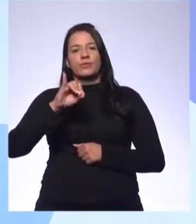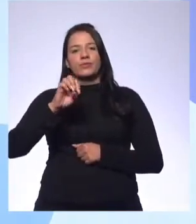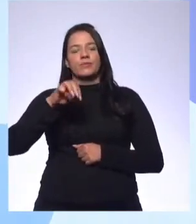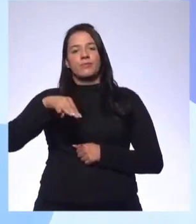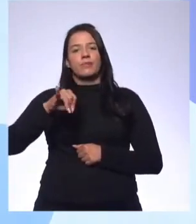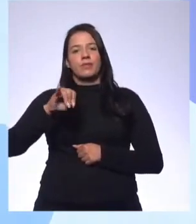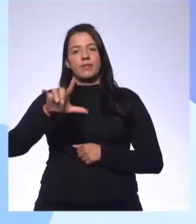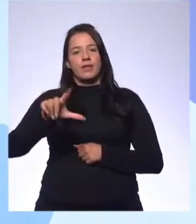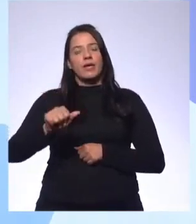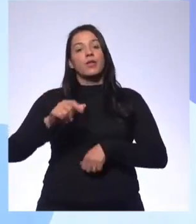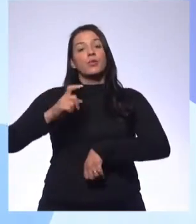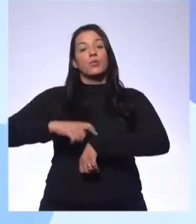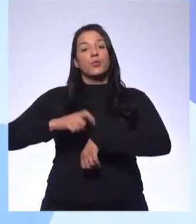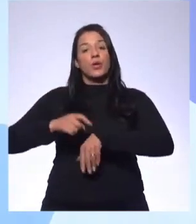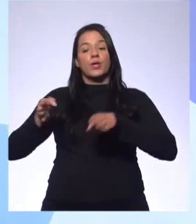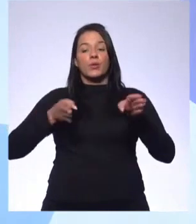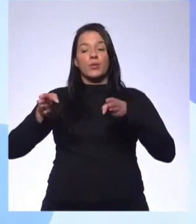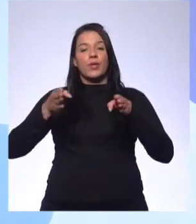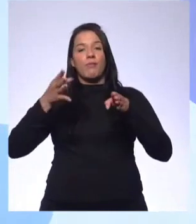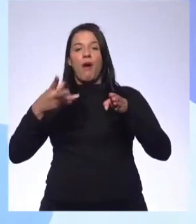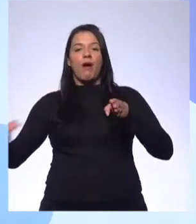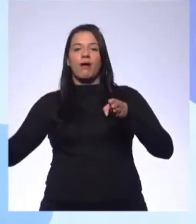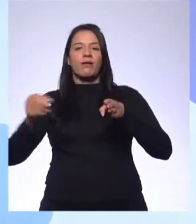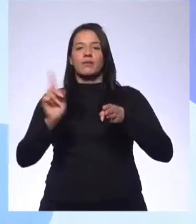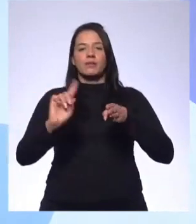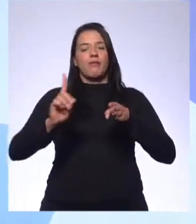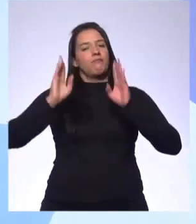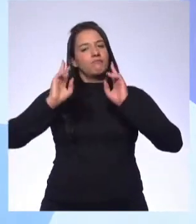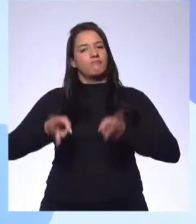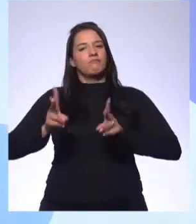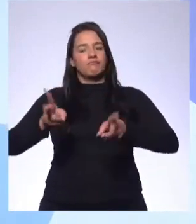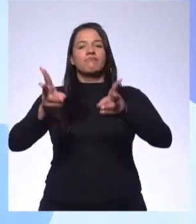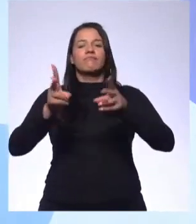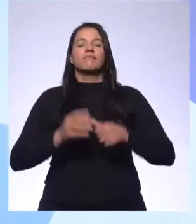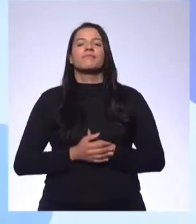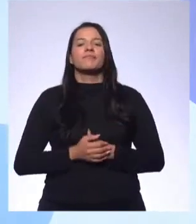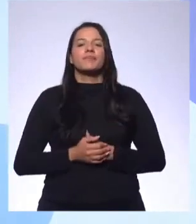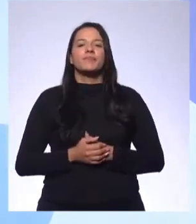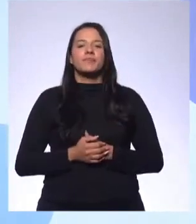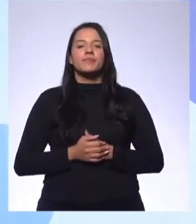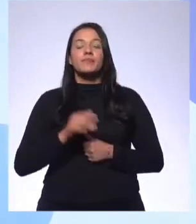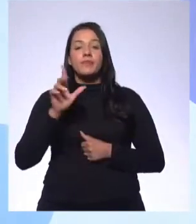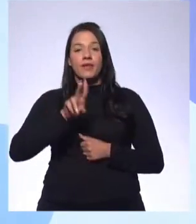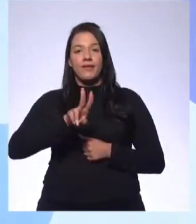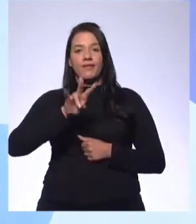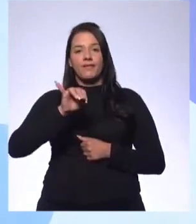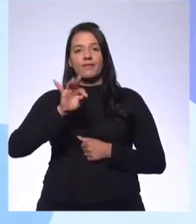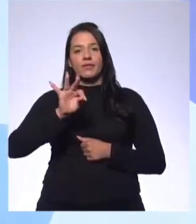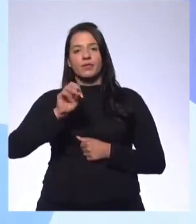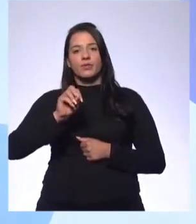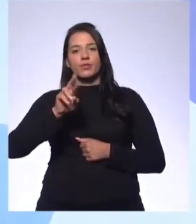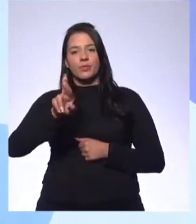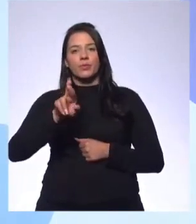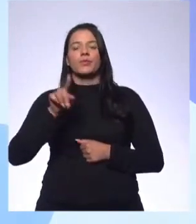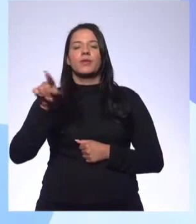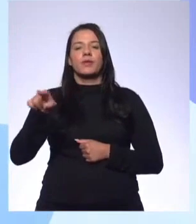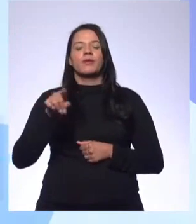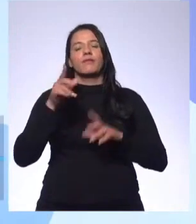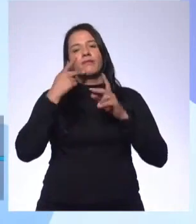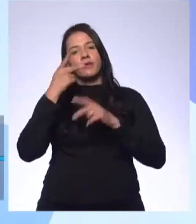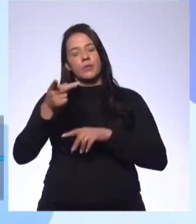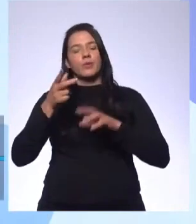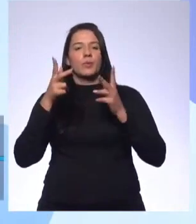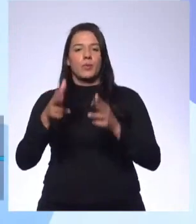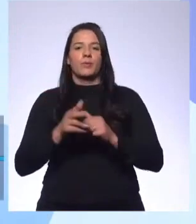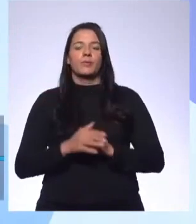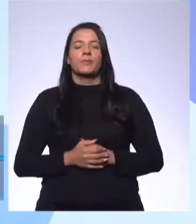tempo não passa, né? Assim como a Nádia também diz tempo. Bastante. O Vitor Alves diz o tempo. A Tatiane também fala a mesma